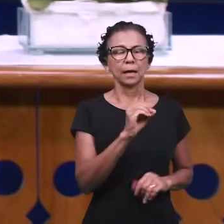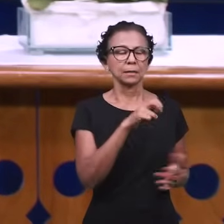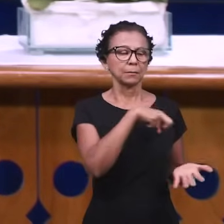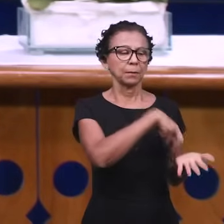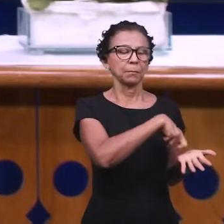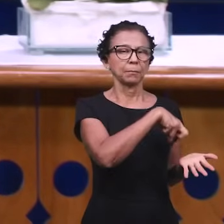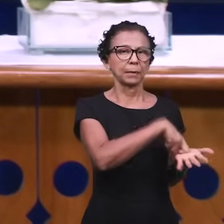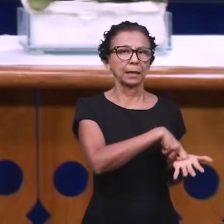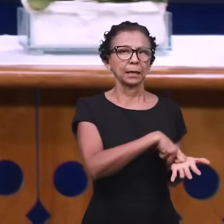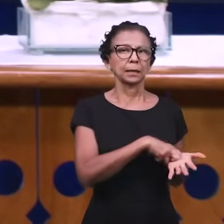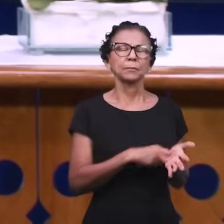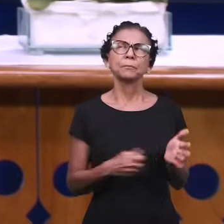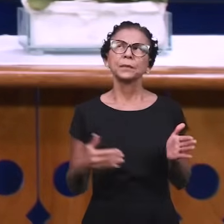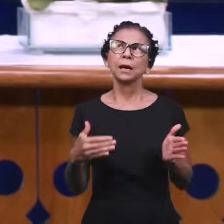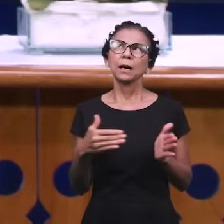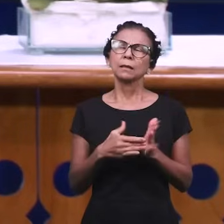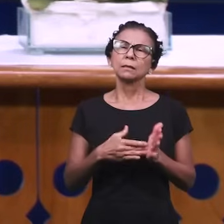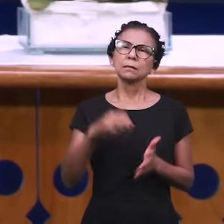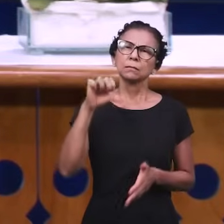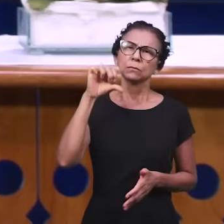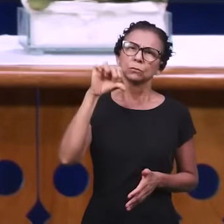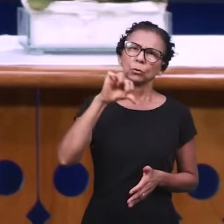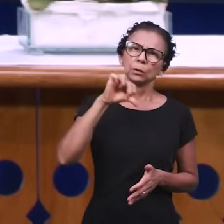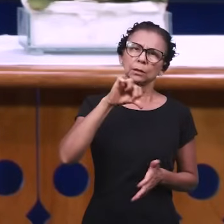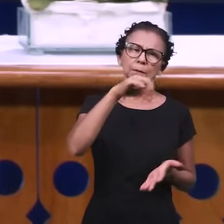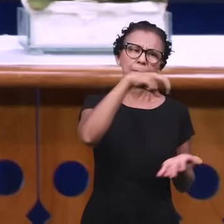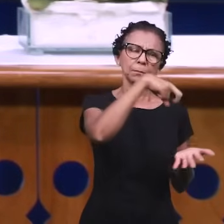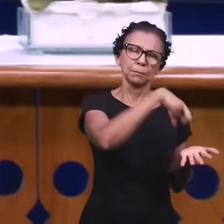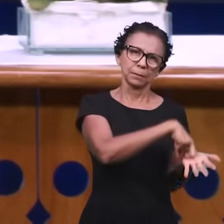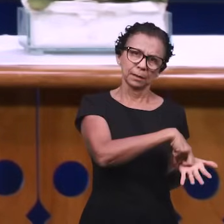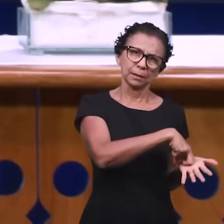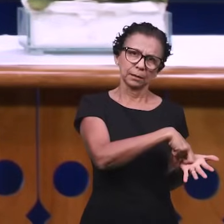Lembra-se aqui que até a 9ª praga,